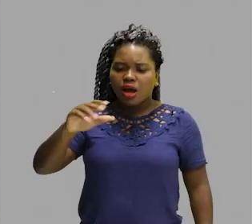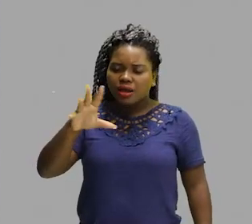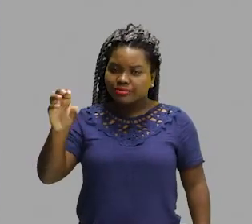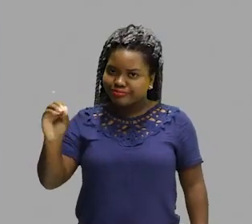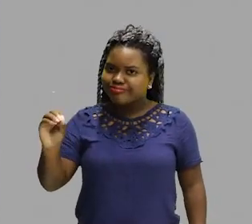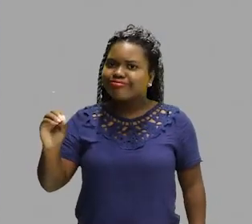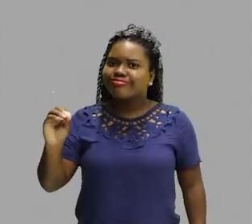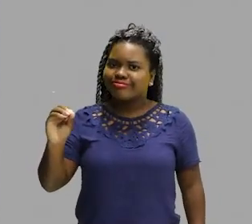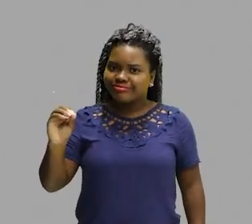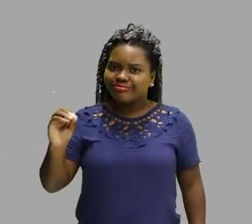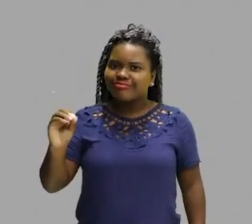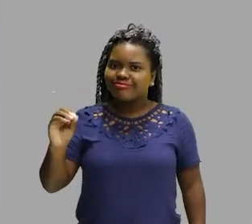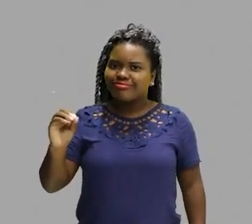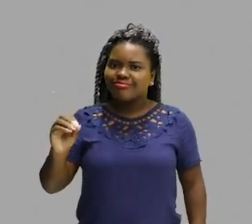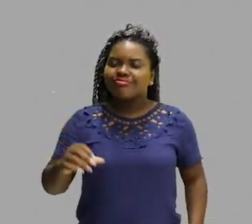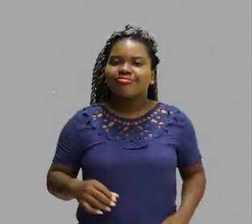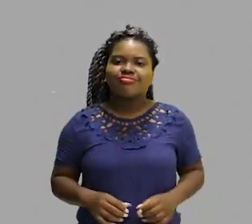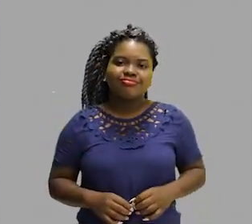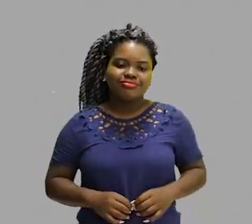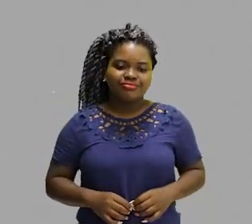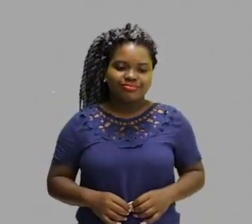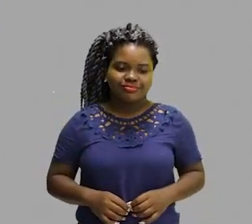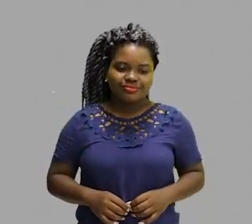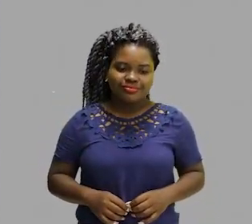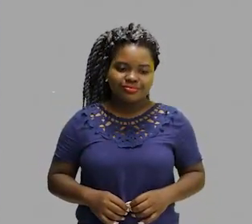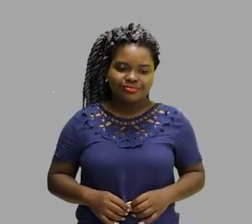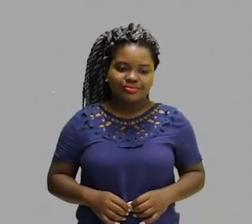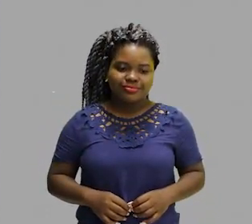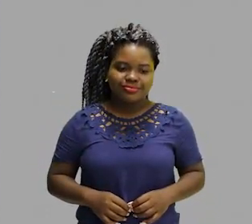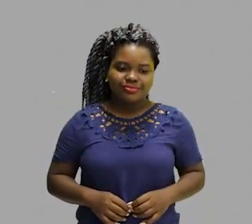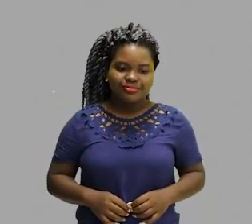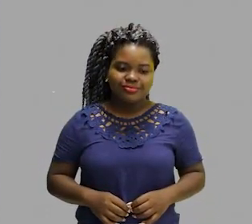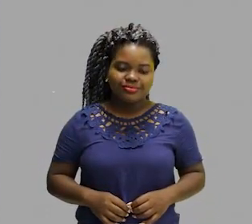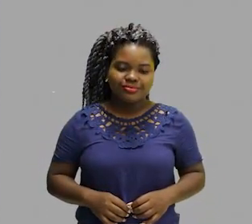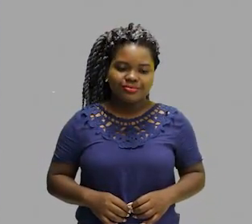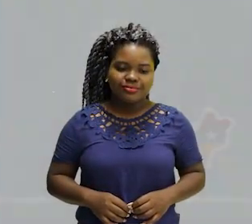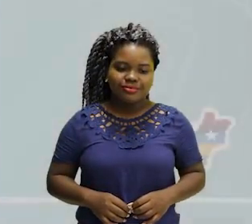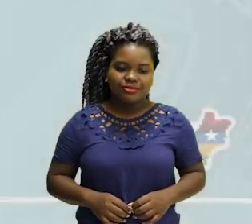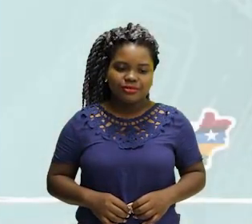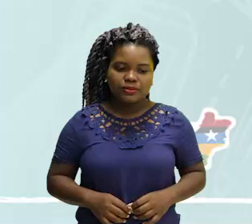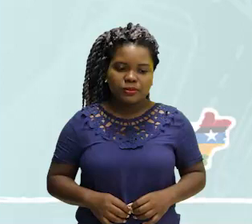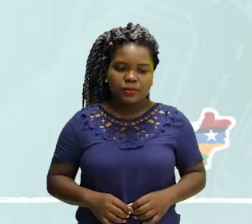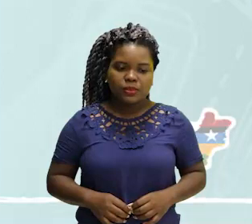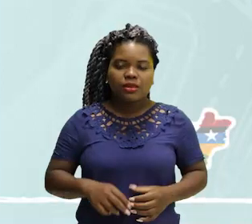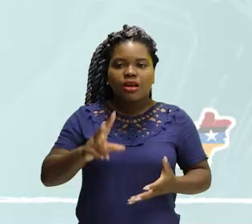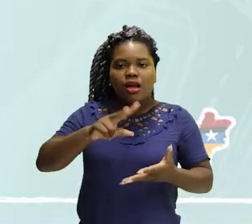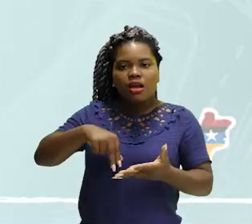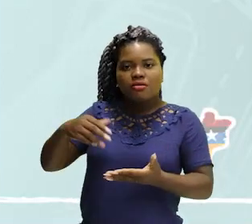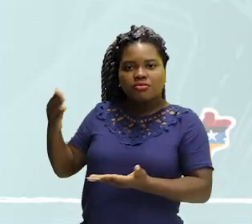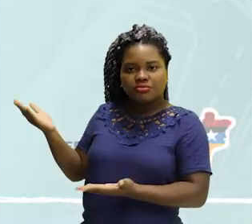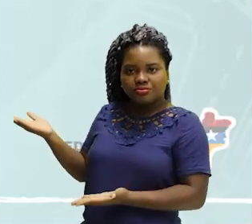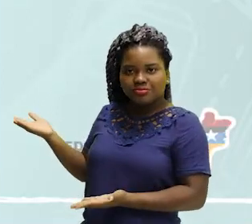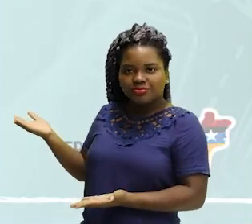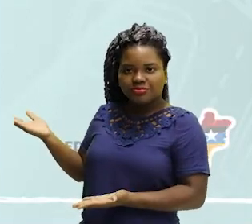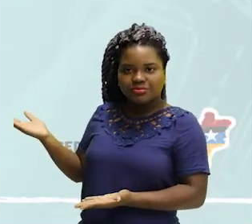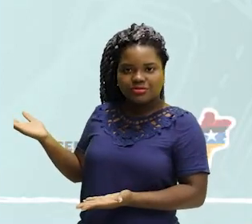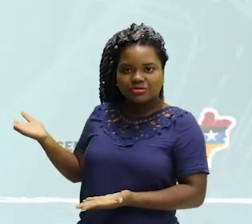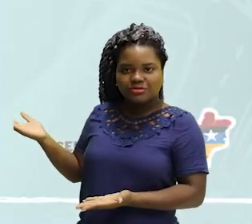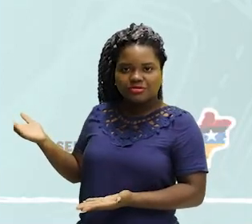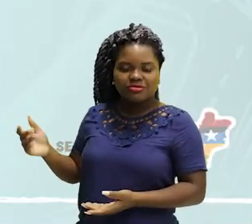daquilo que ela realmente tem, tá bom? Vamos voltar aqui para a métrica. A métrica é o conjunto das regras